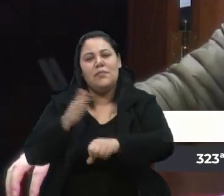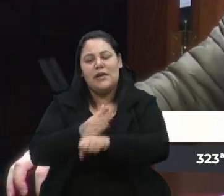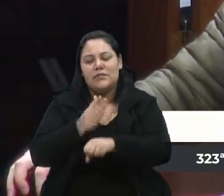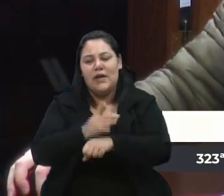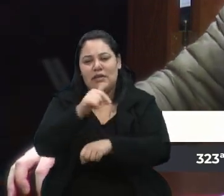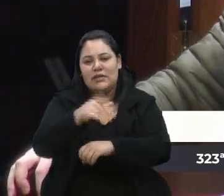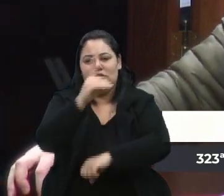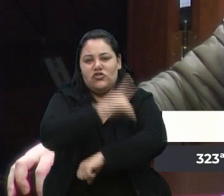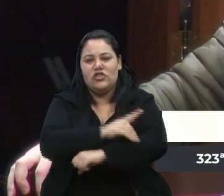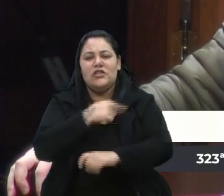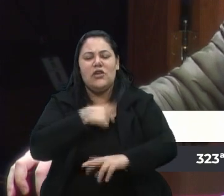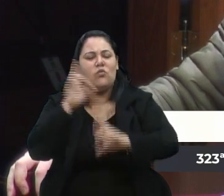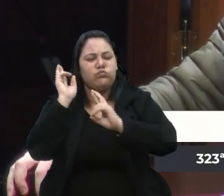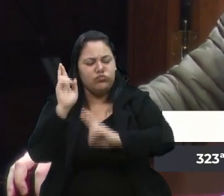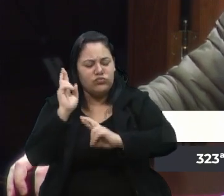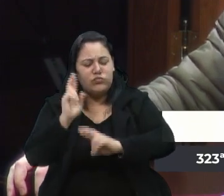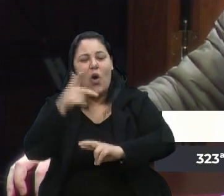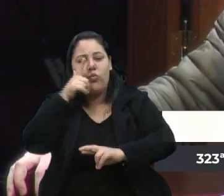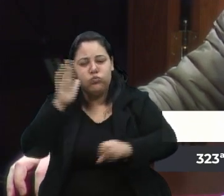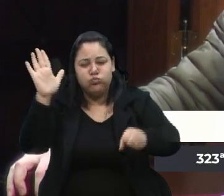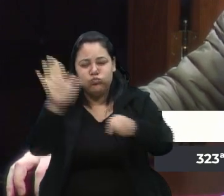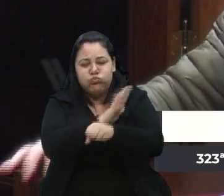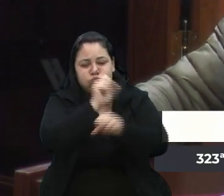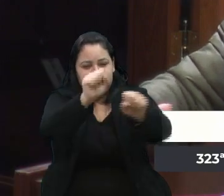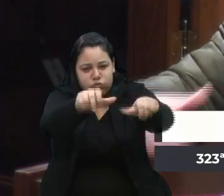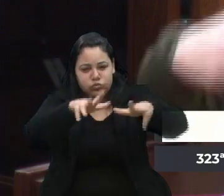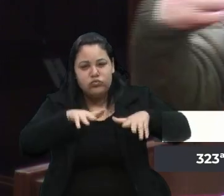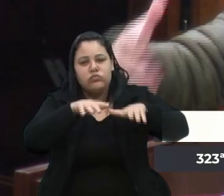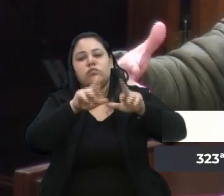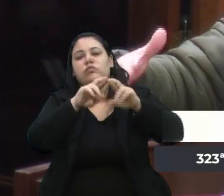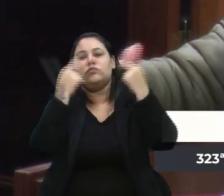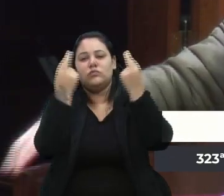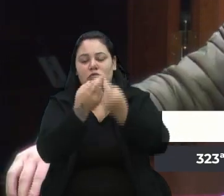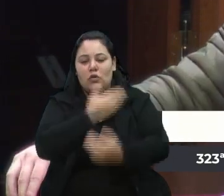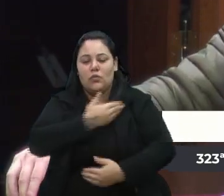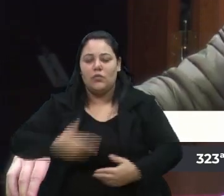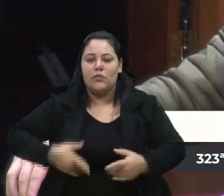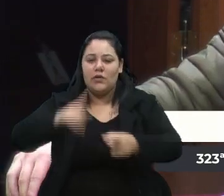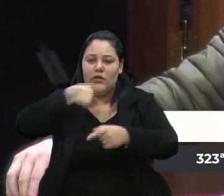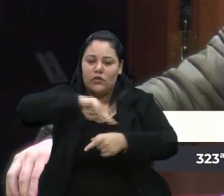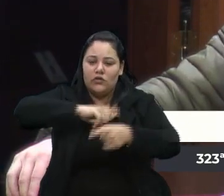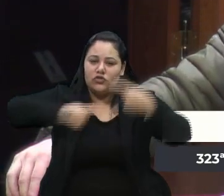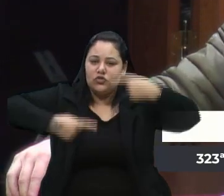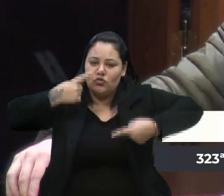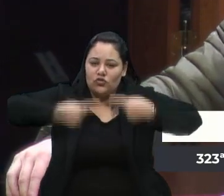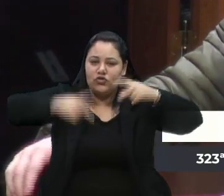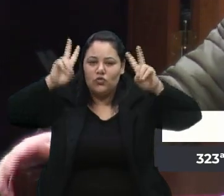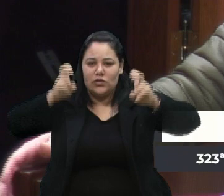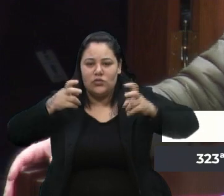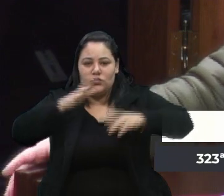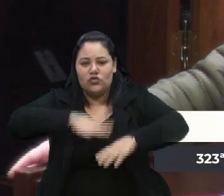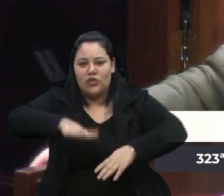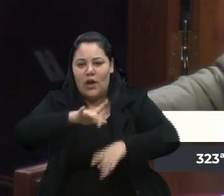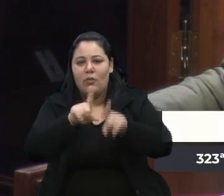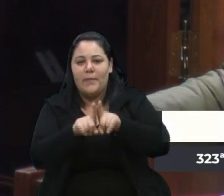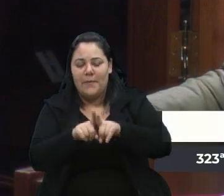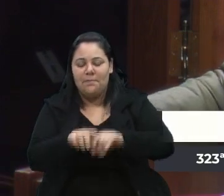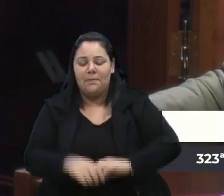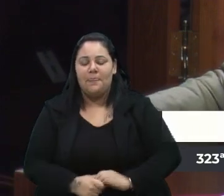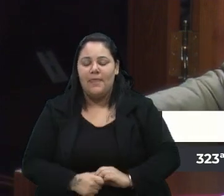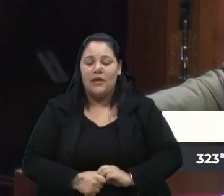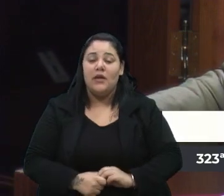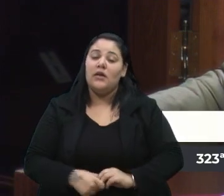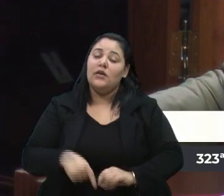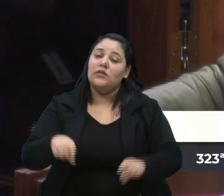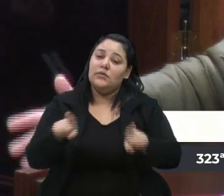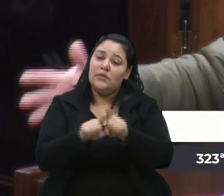lotar esse plenário para essa reunião pública para a gente debater um pouco sobre esse assunto também a